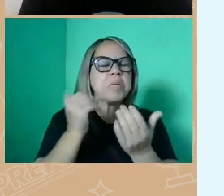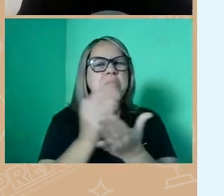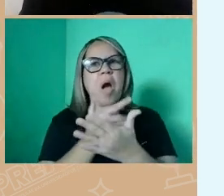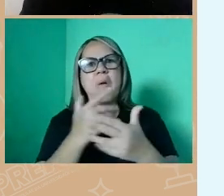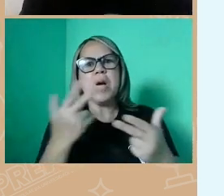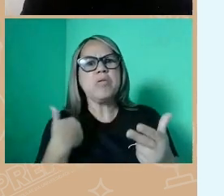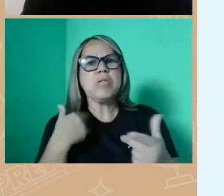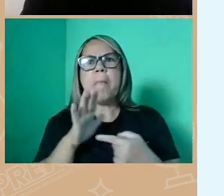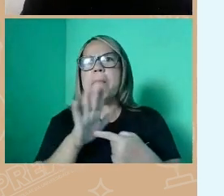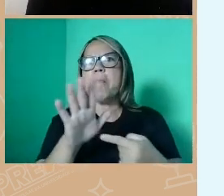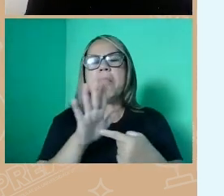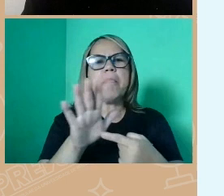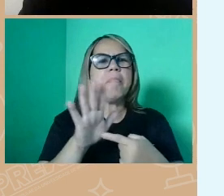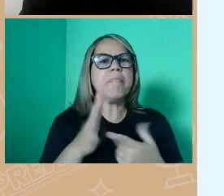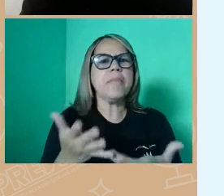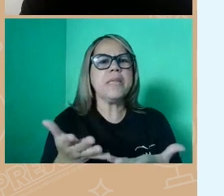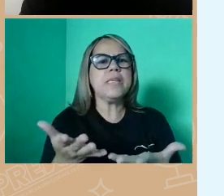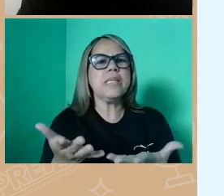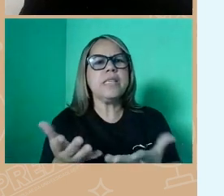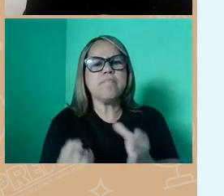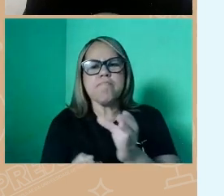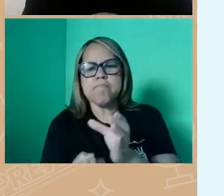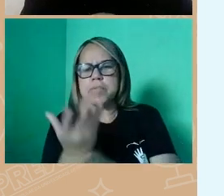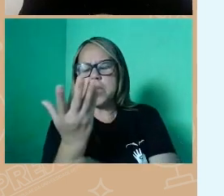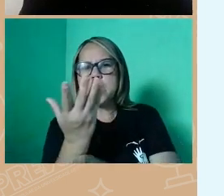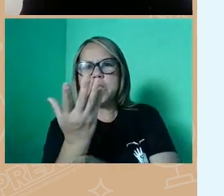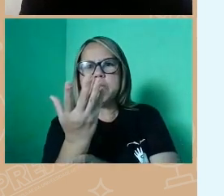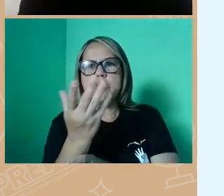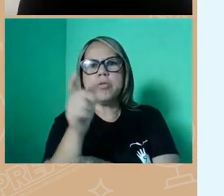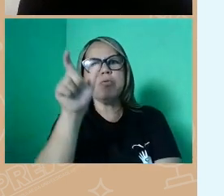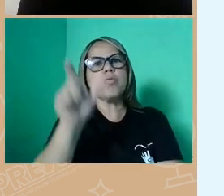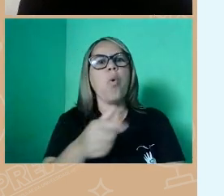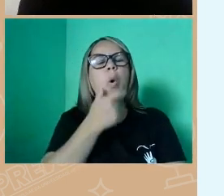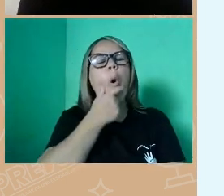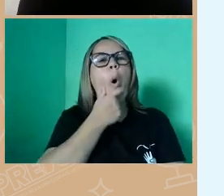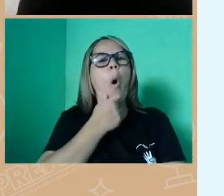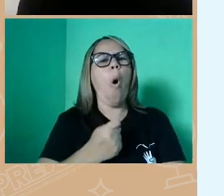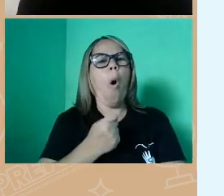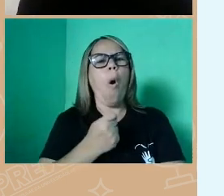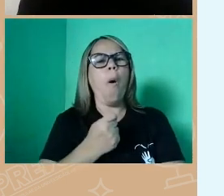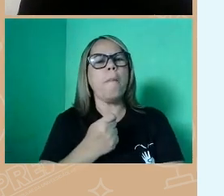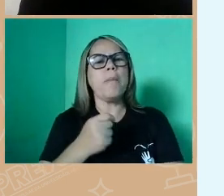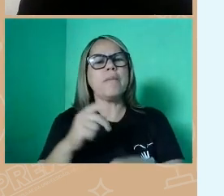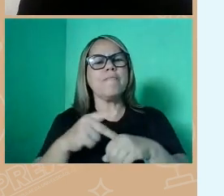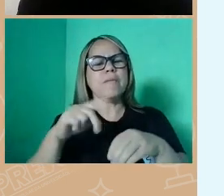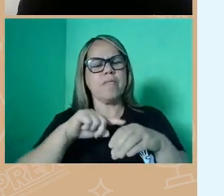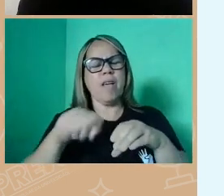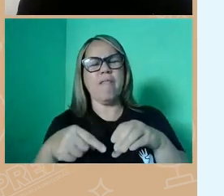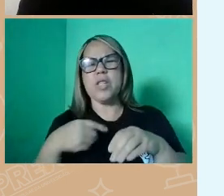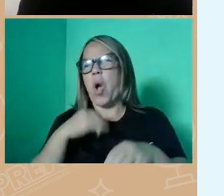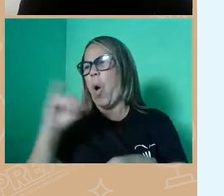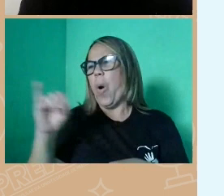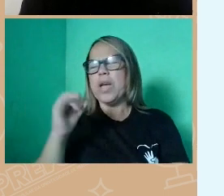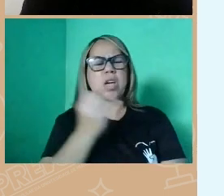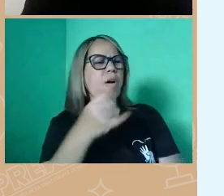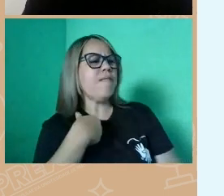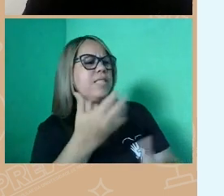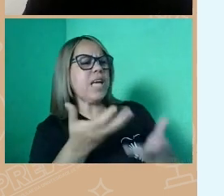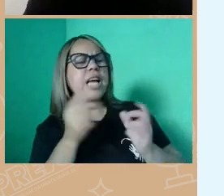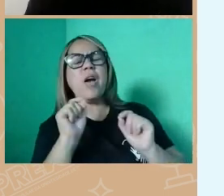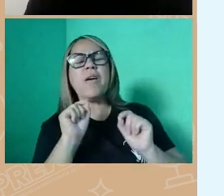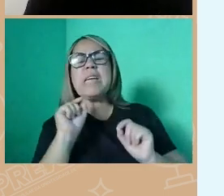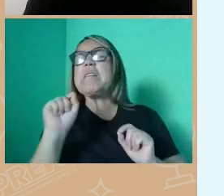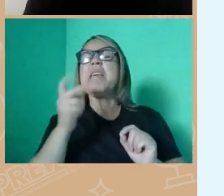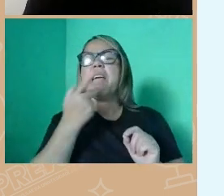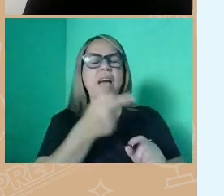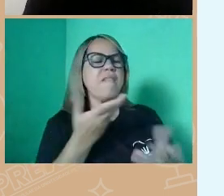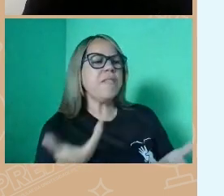aparece aí um homem, um homem das cavernas. Horácio vai dizer, oi, oi, o que você quer? Quem é você?